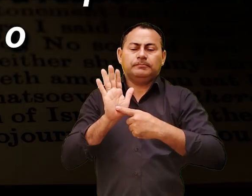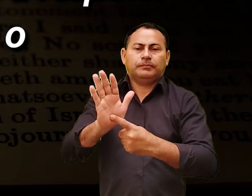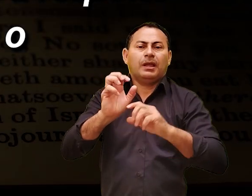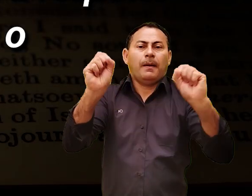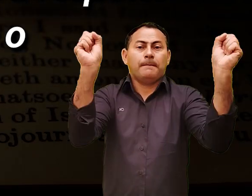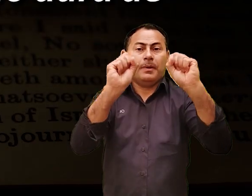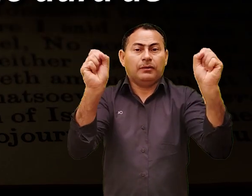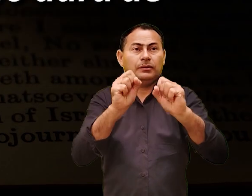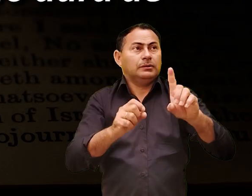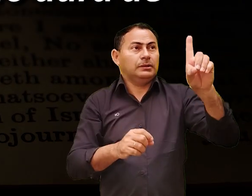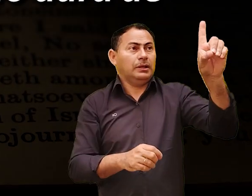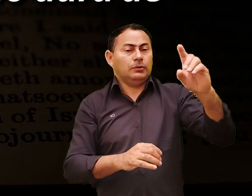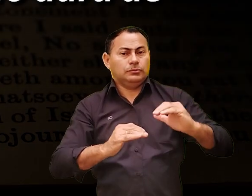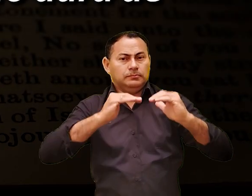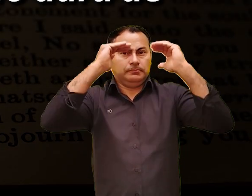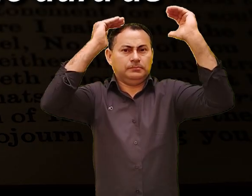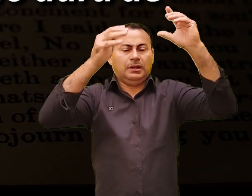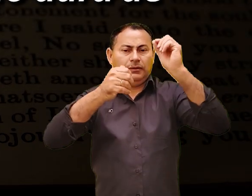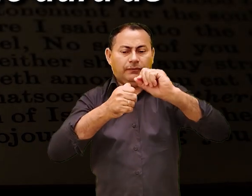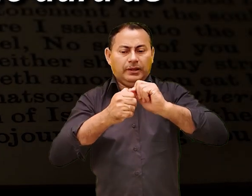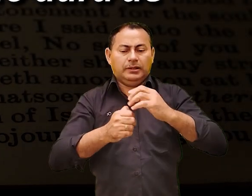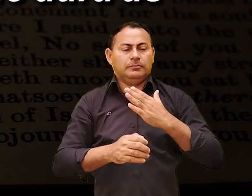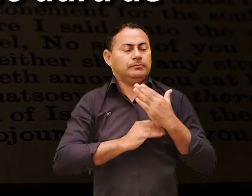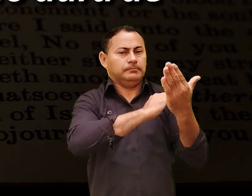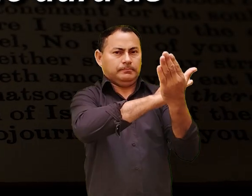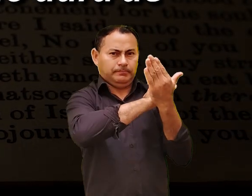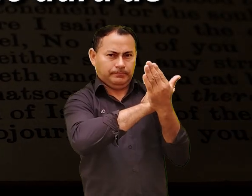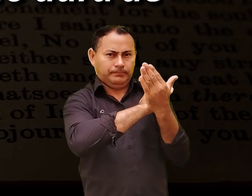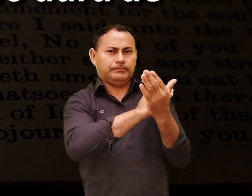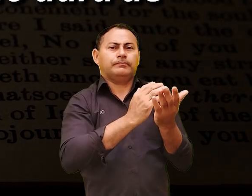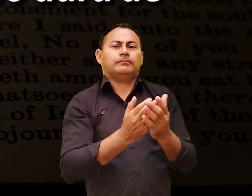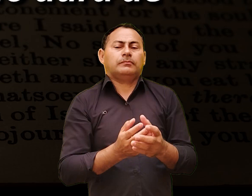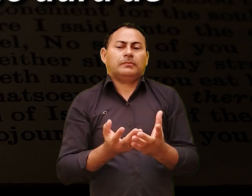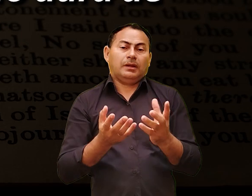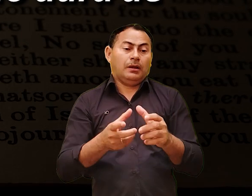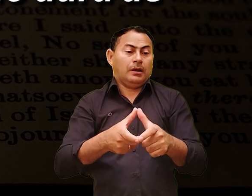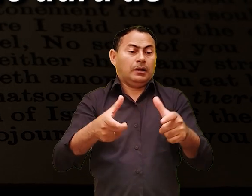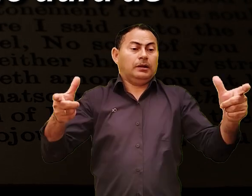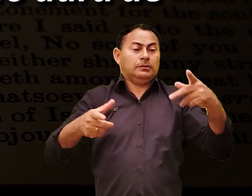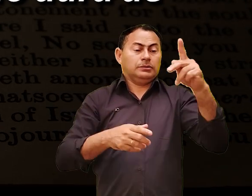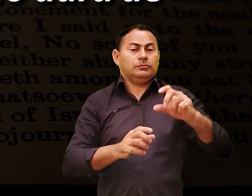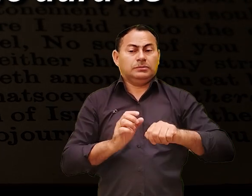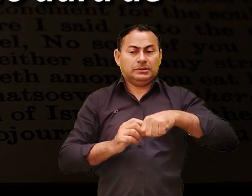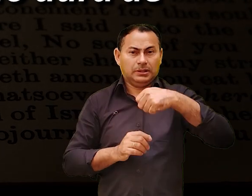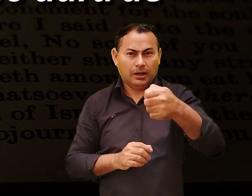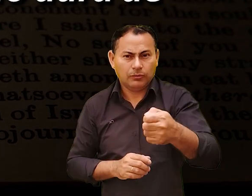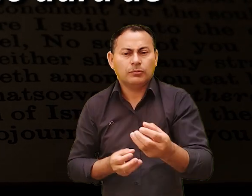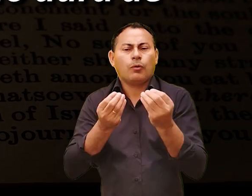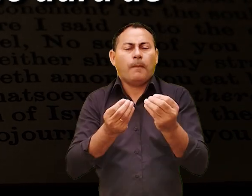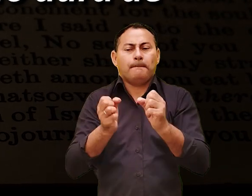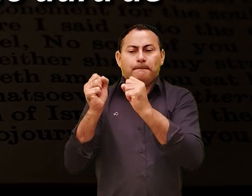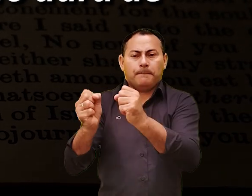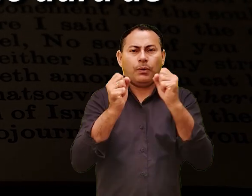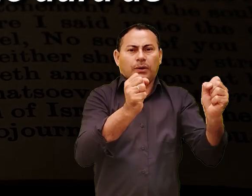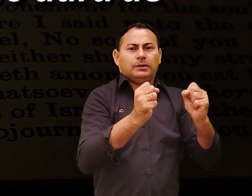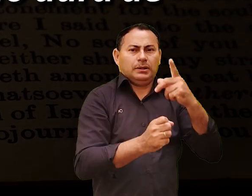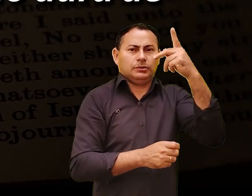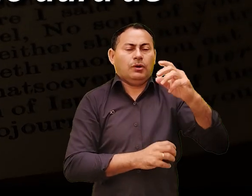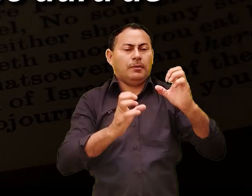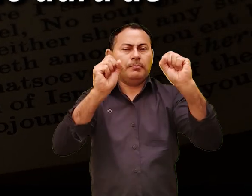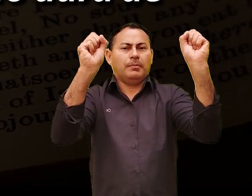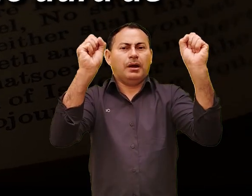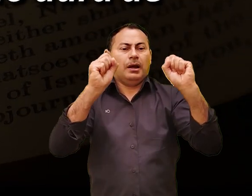e das maravilhas que o Deus Altíssimo realizou em meu favor. Como são grandes os seus sinais, como são poderosas as